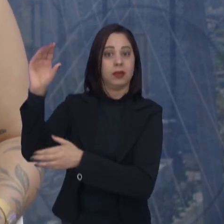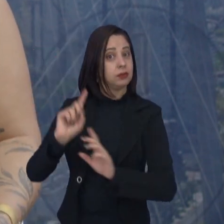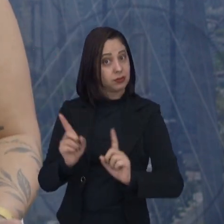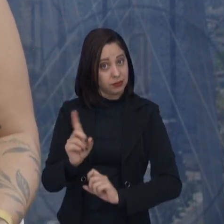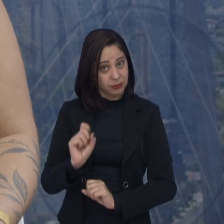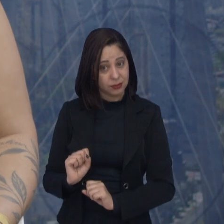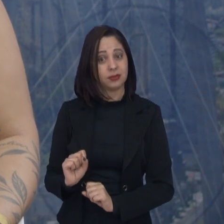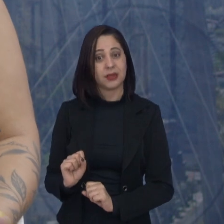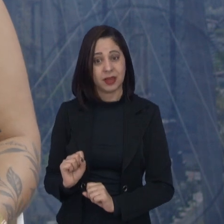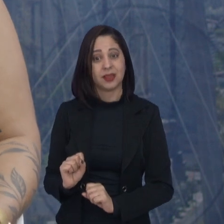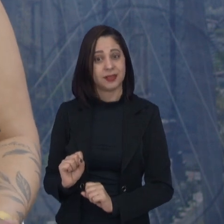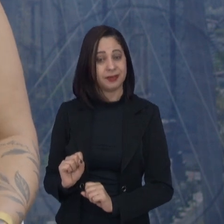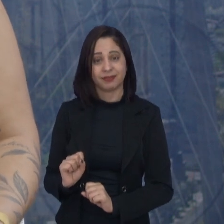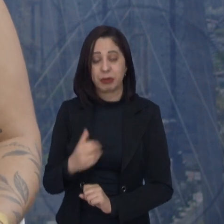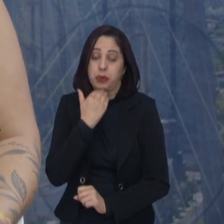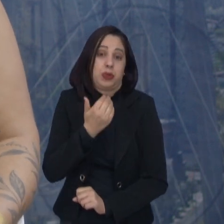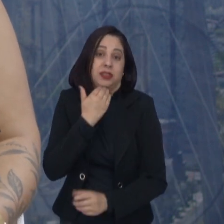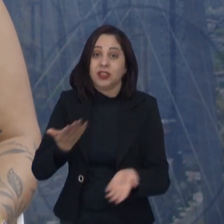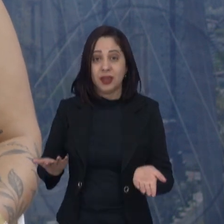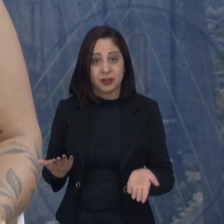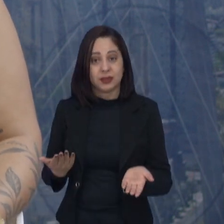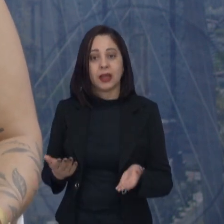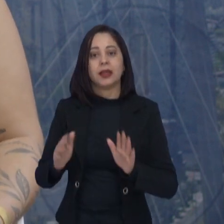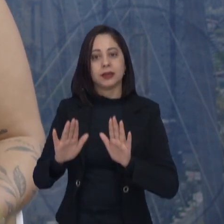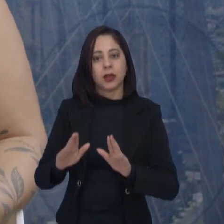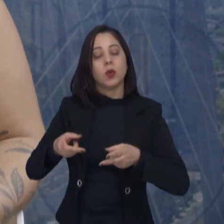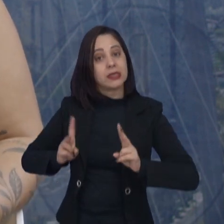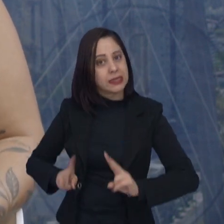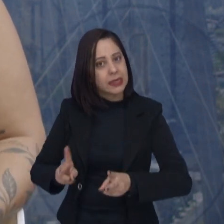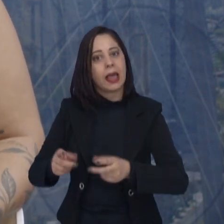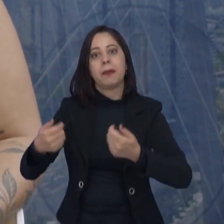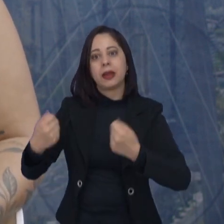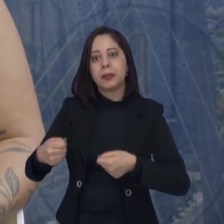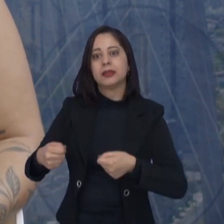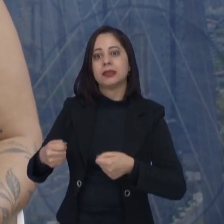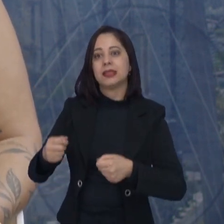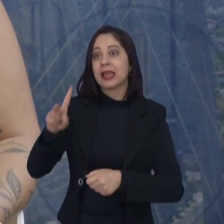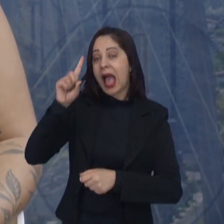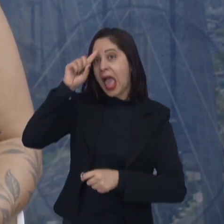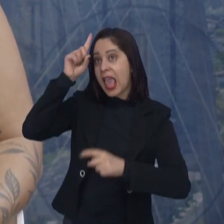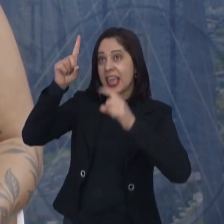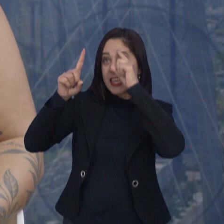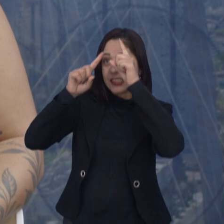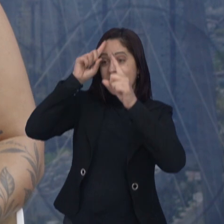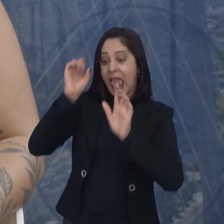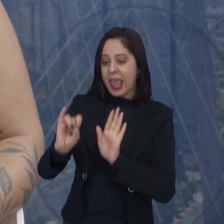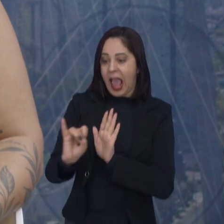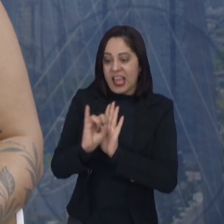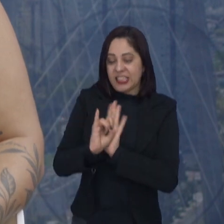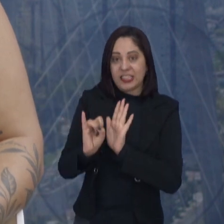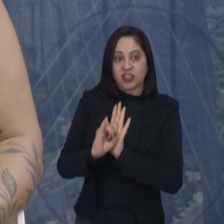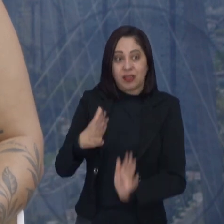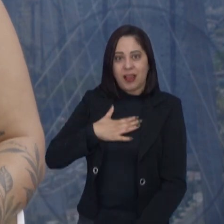mas viralizar para o público errado não adianta em nada também. Então, é você conseguir fazer com que você tenha a sua personalidade, que as pessoas... E o